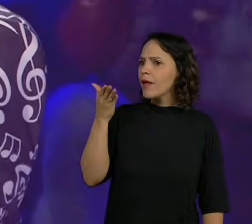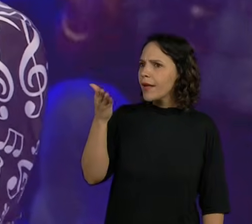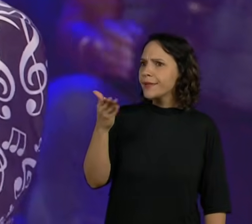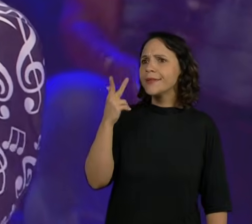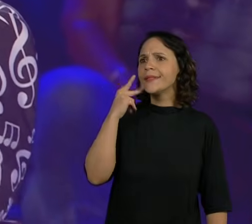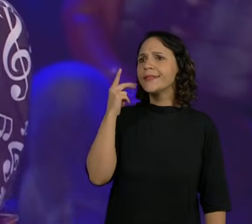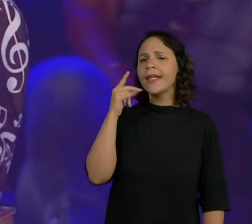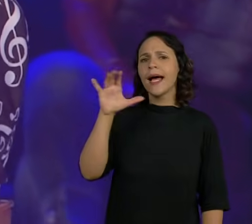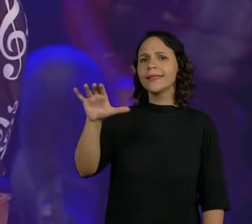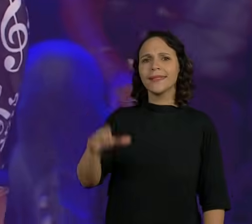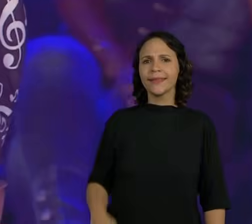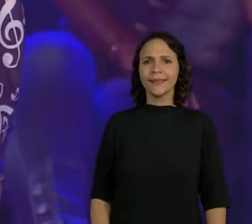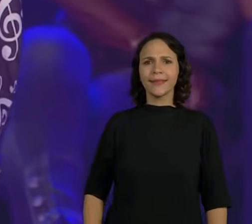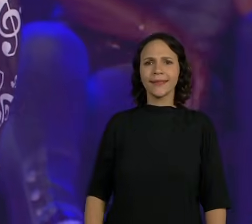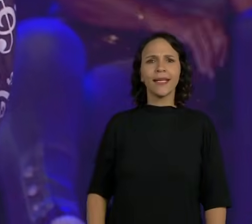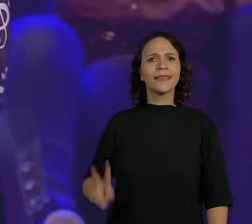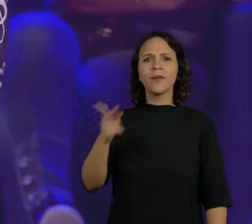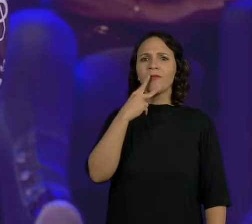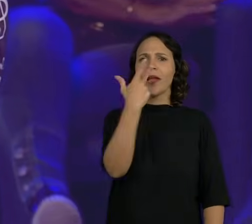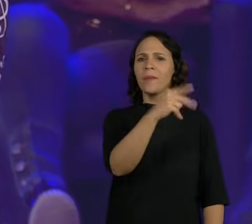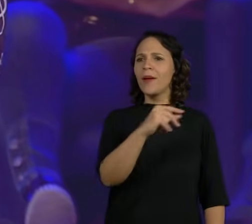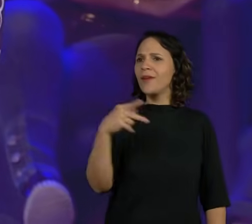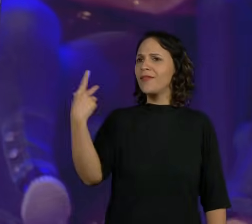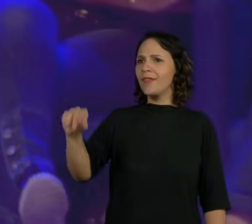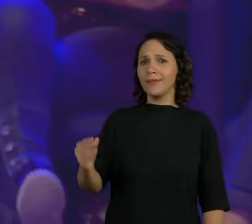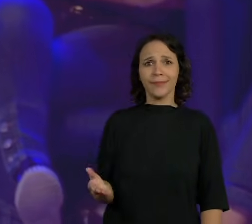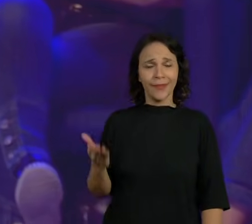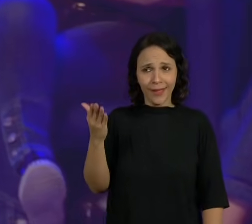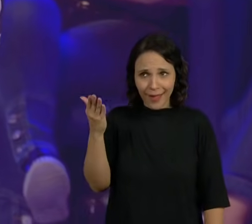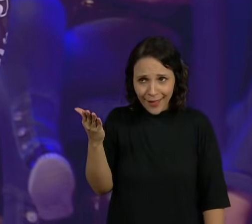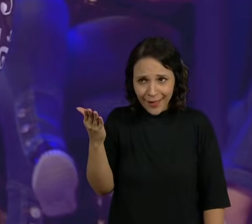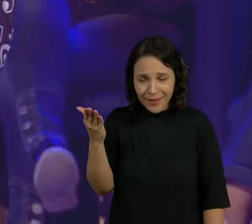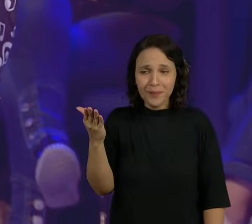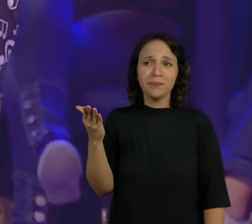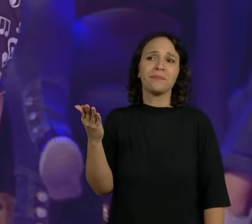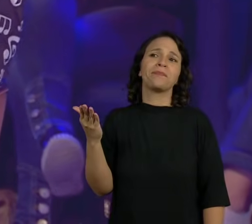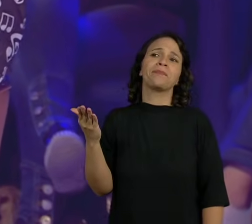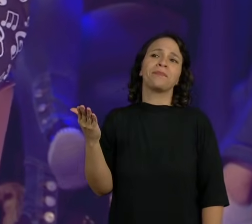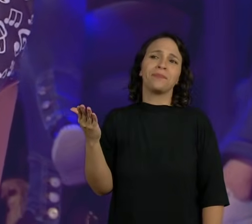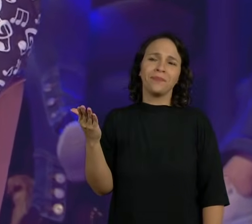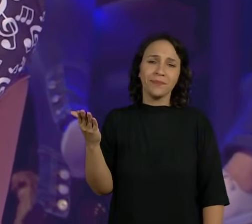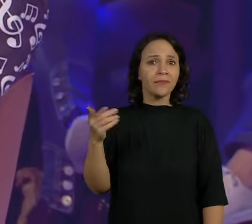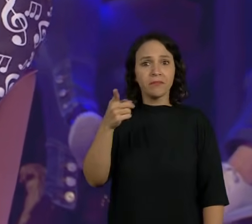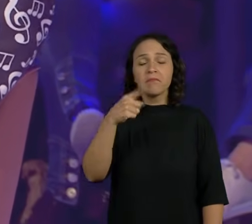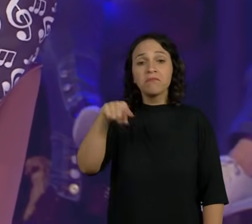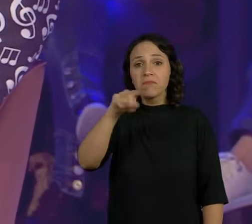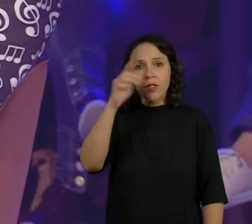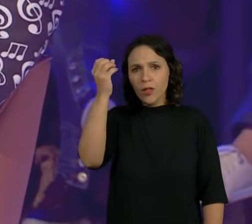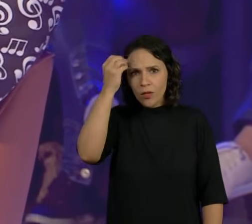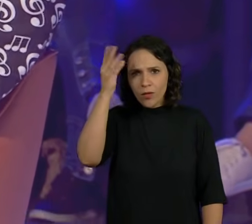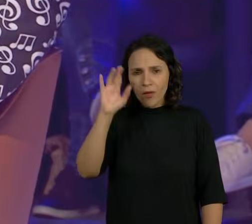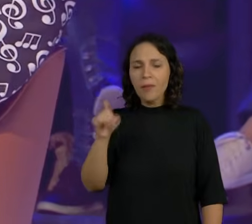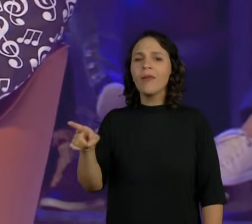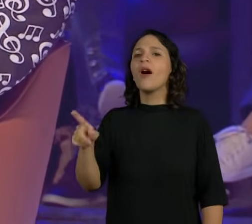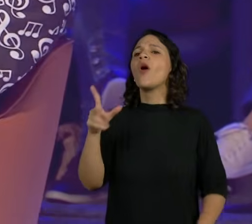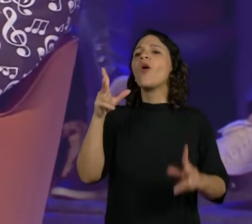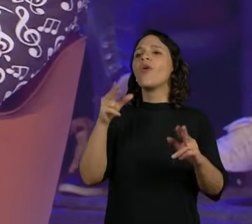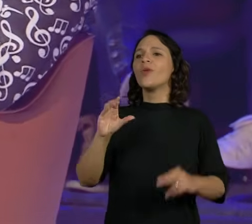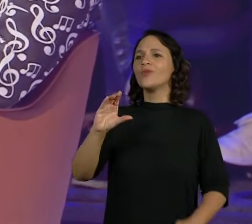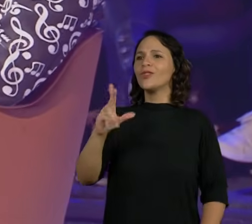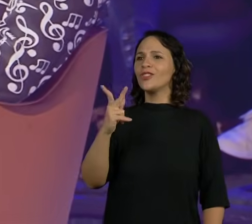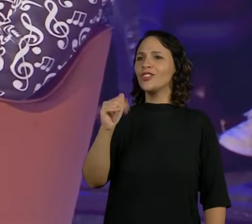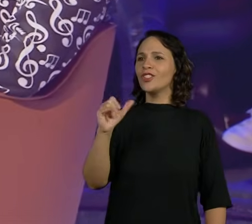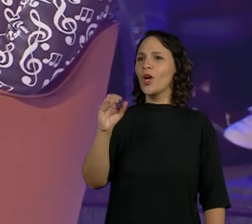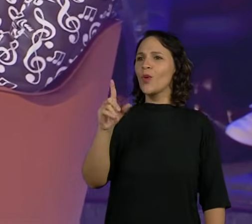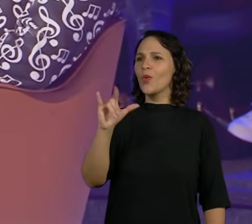Cearense é tudo assim, Tudo assim, uns falando mal dos outros. É Edmilson Filho. Edmilson Edmilson. Filho, para quem não lembra, é o Shaolin do Sertão, que eu fiz o Shaolin. filme com